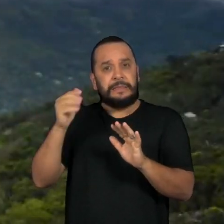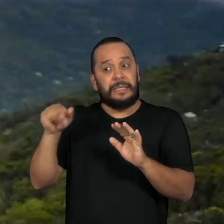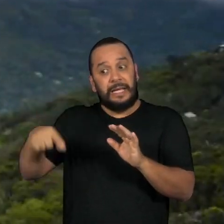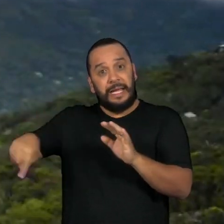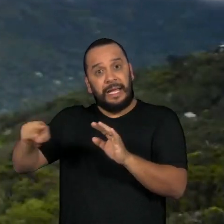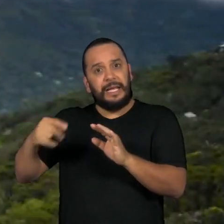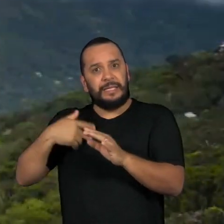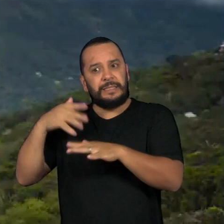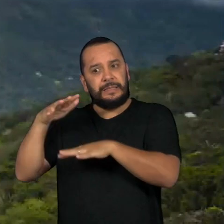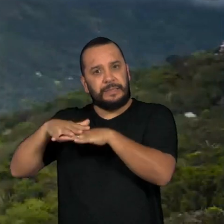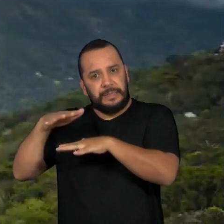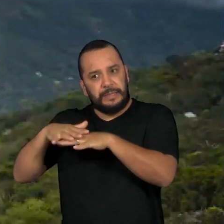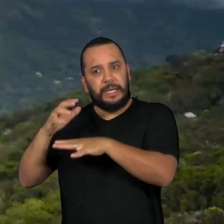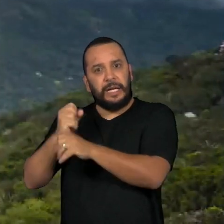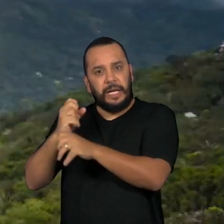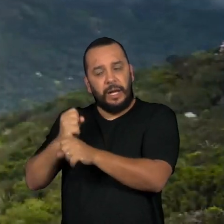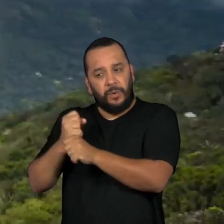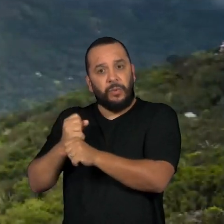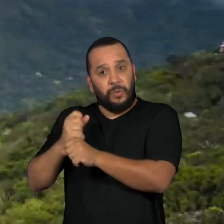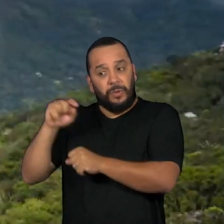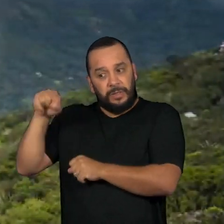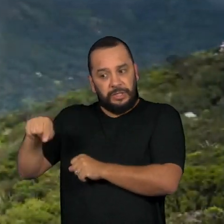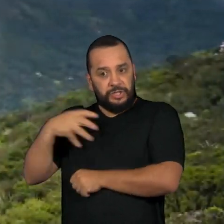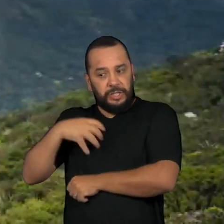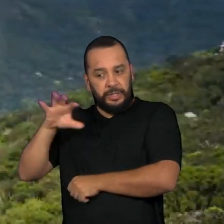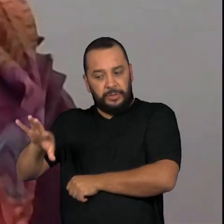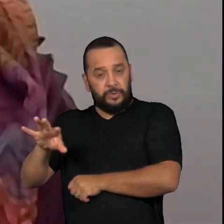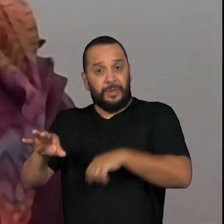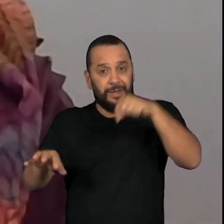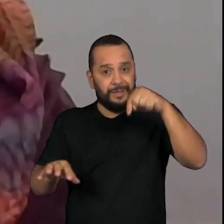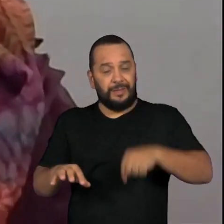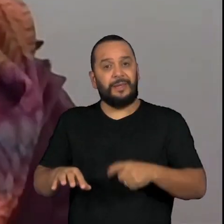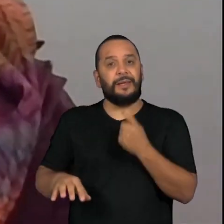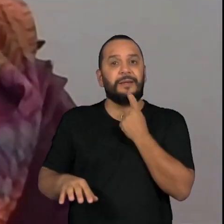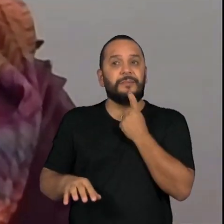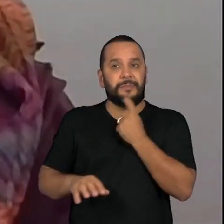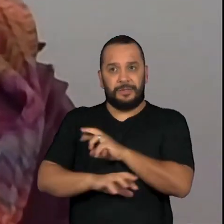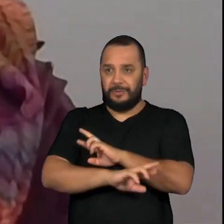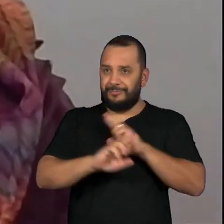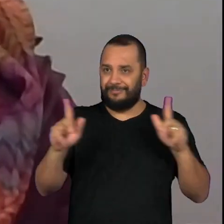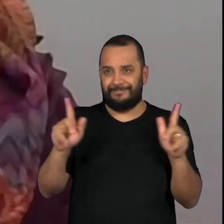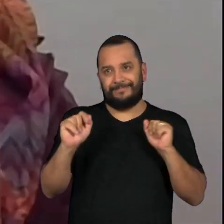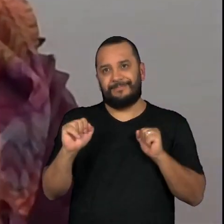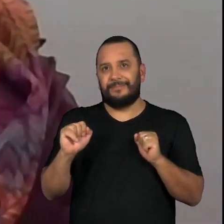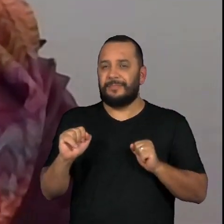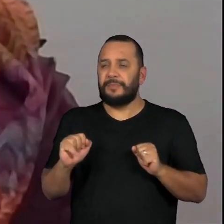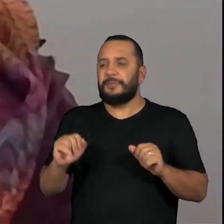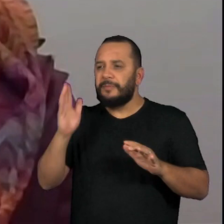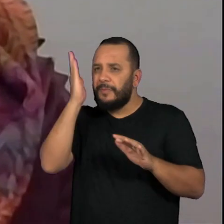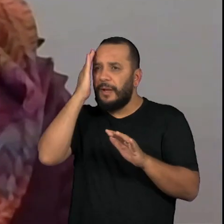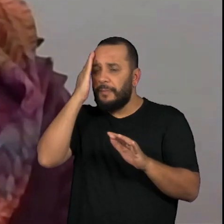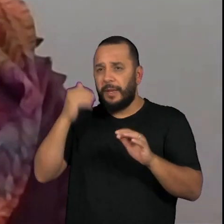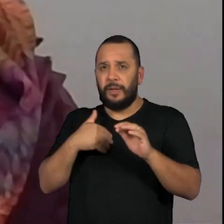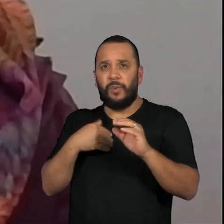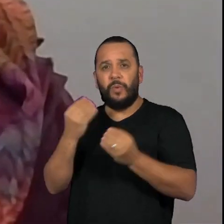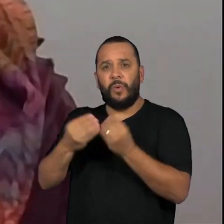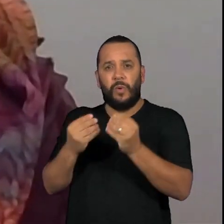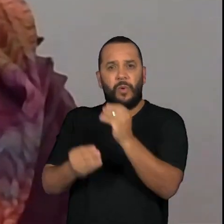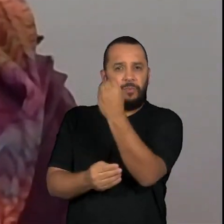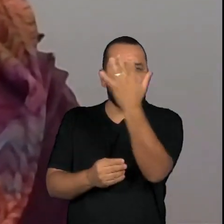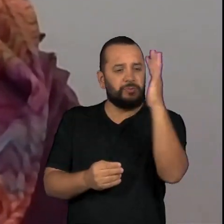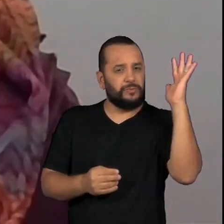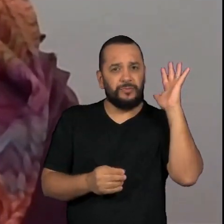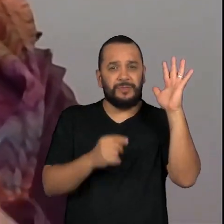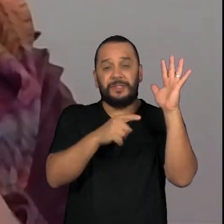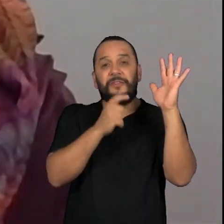diferente. Ele é mais específico para fazer projeções em relação à vegetação. Então, como a vegetação vai se